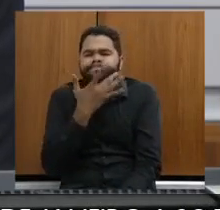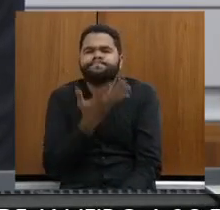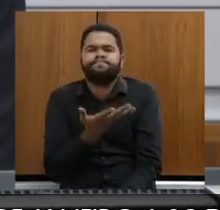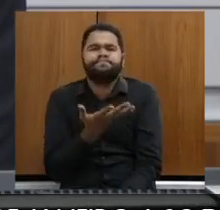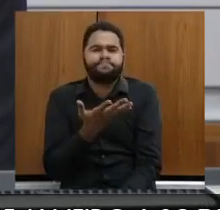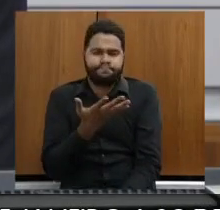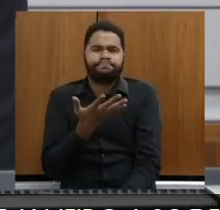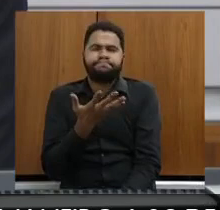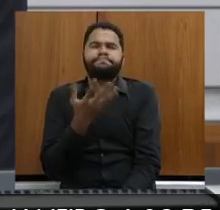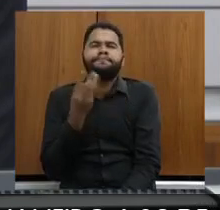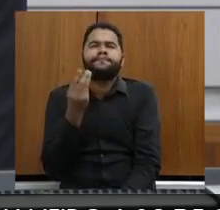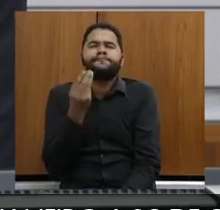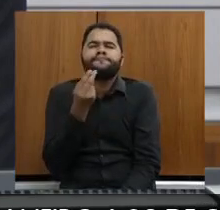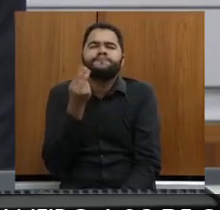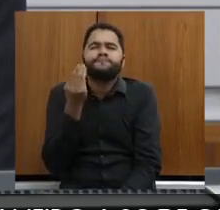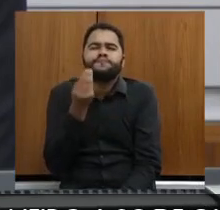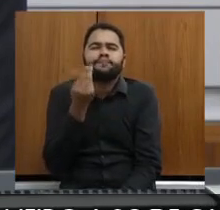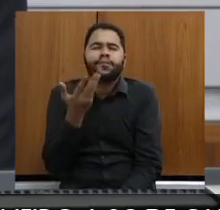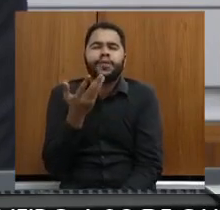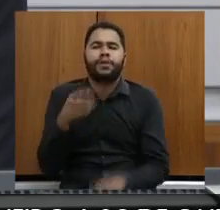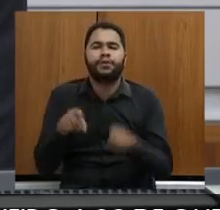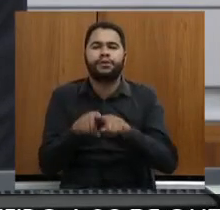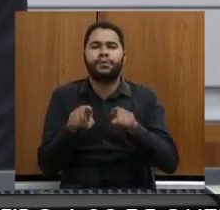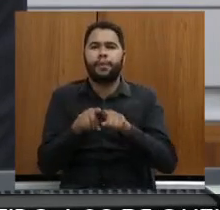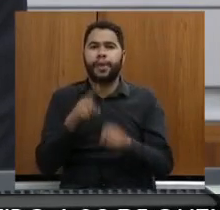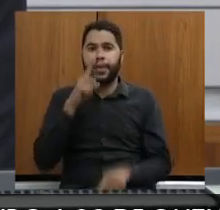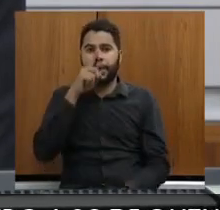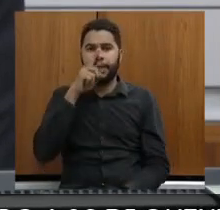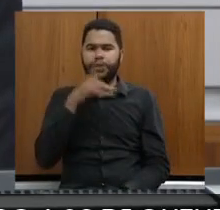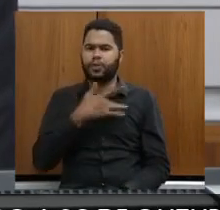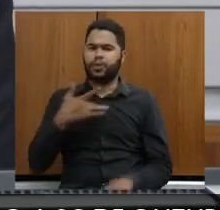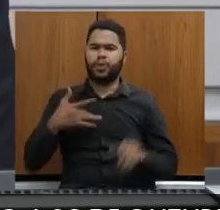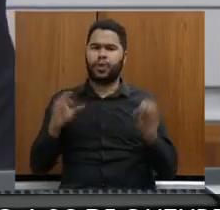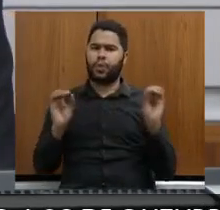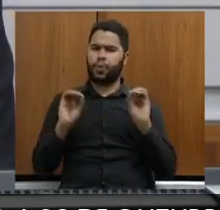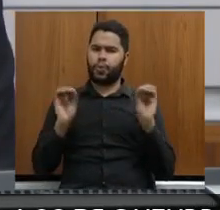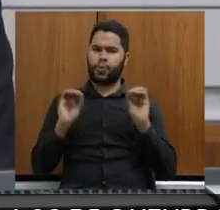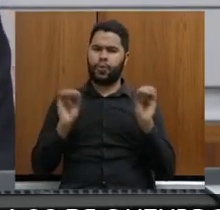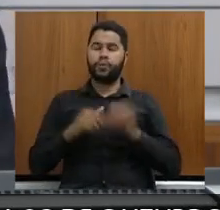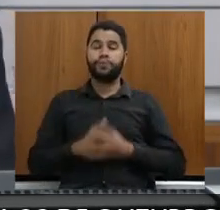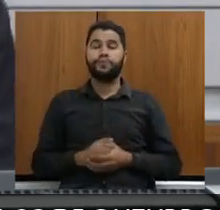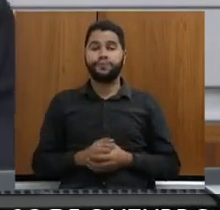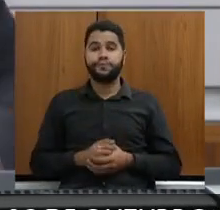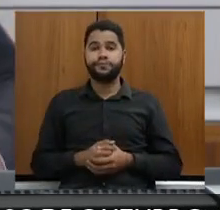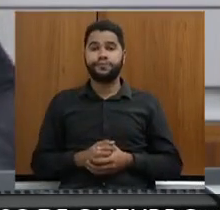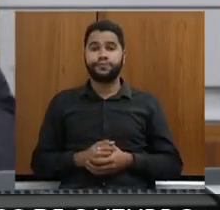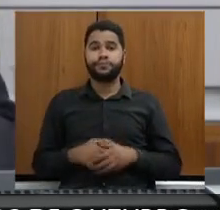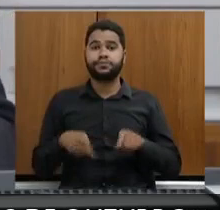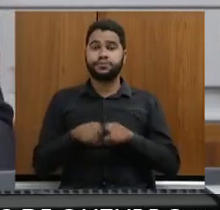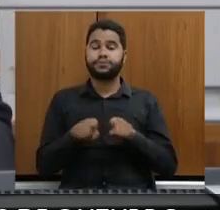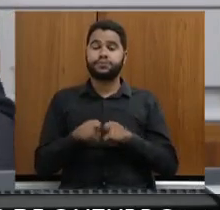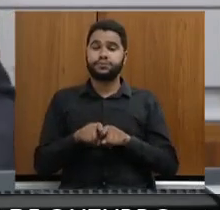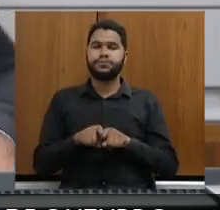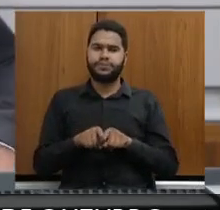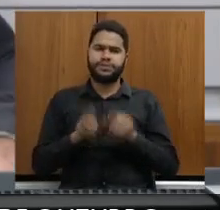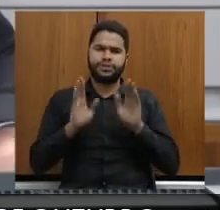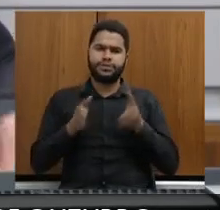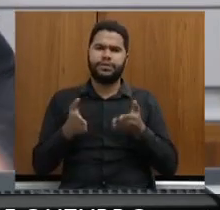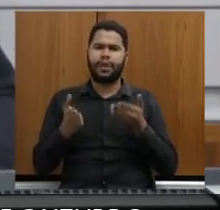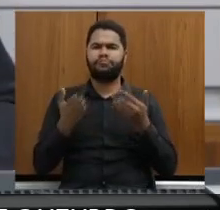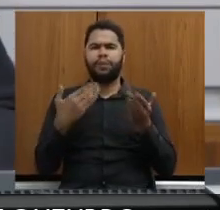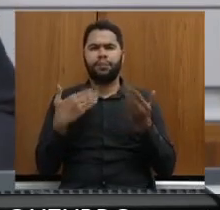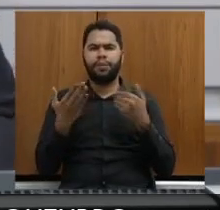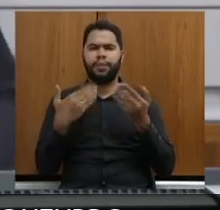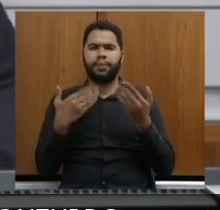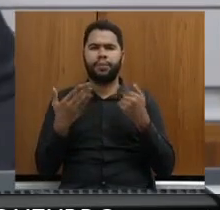aguce muito Paladar do seu consumidor e que não coloque em risco a saúde dele também né e dentro disso a gente até tinha